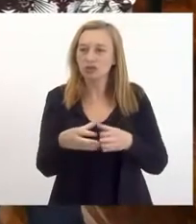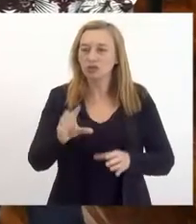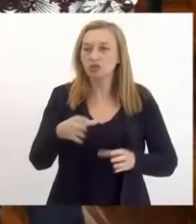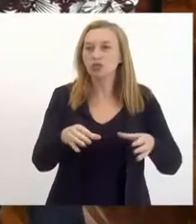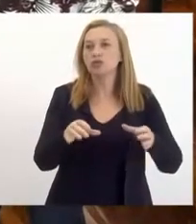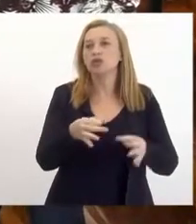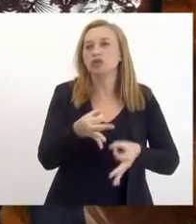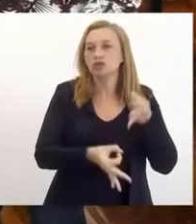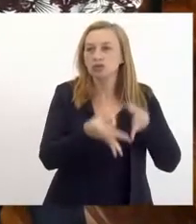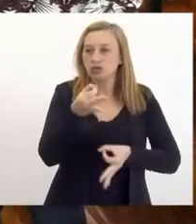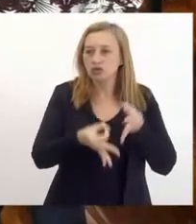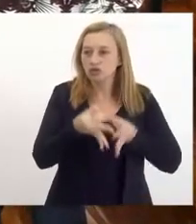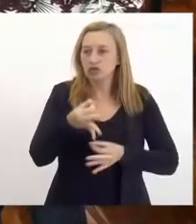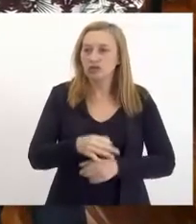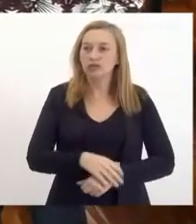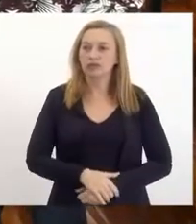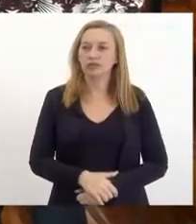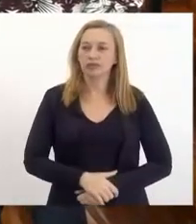Constituição e Justiça.